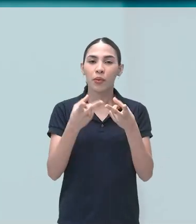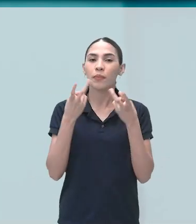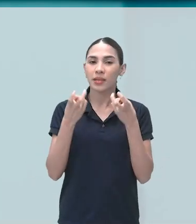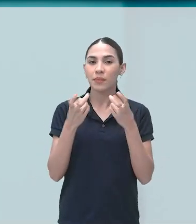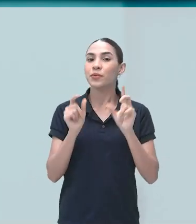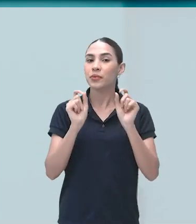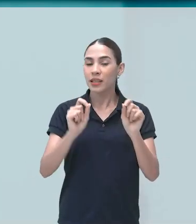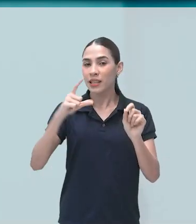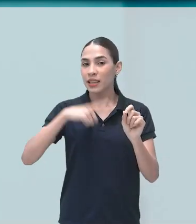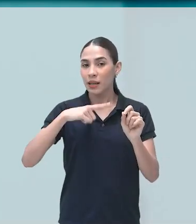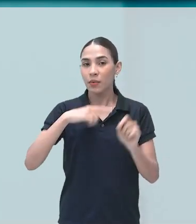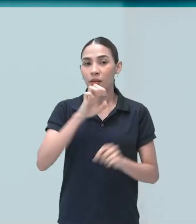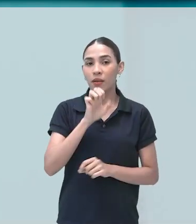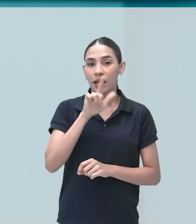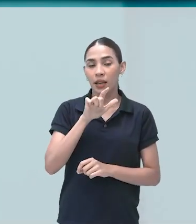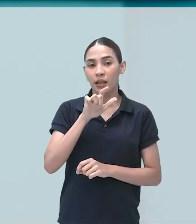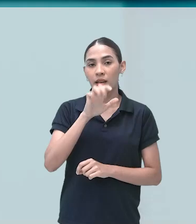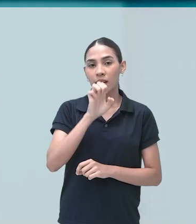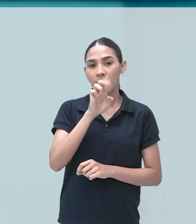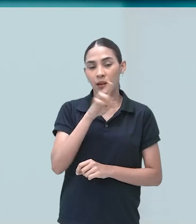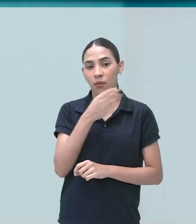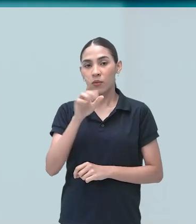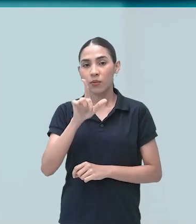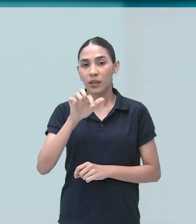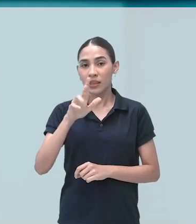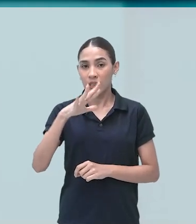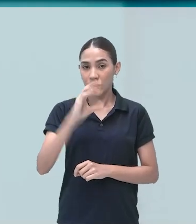então que temos um eu lírico que está aí